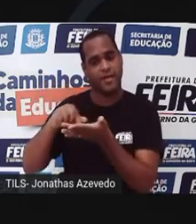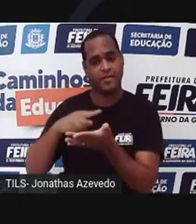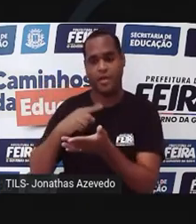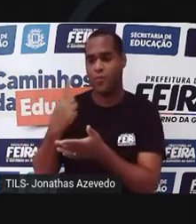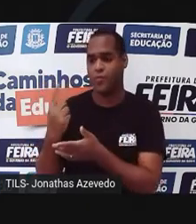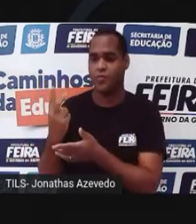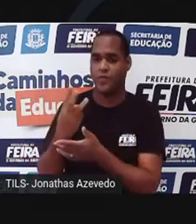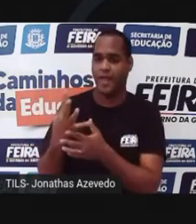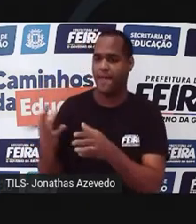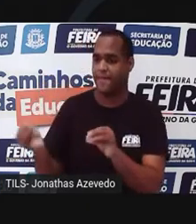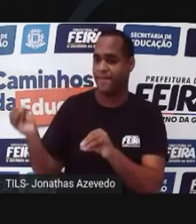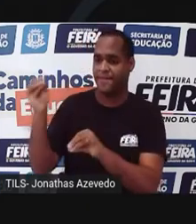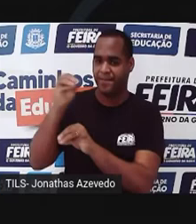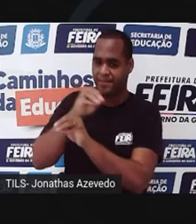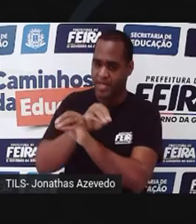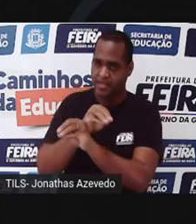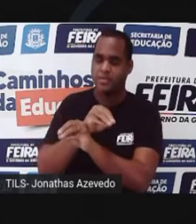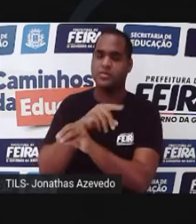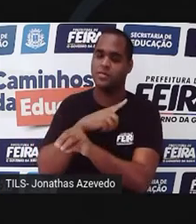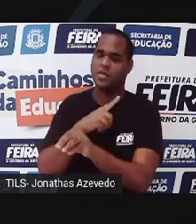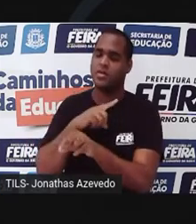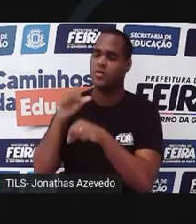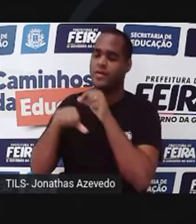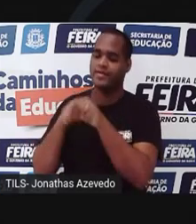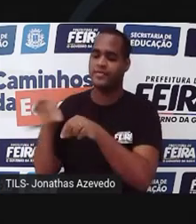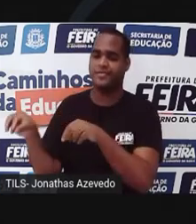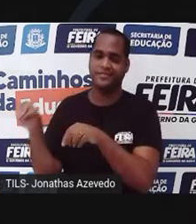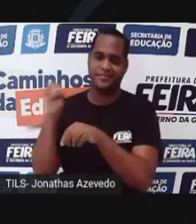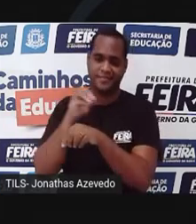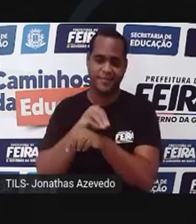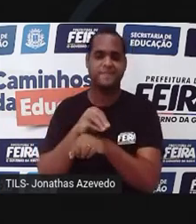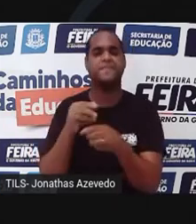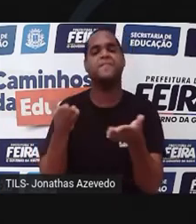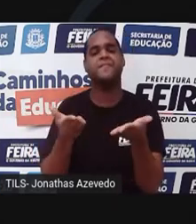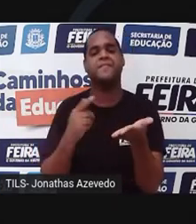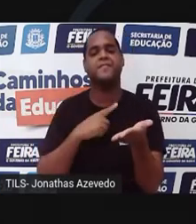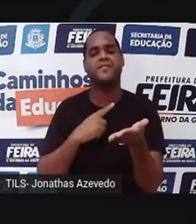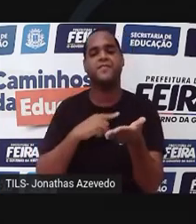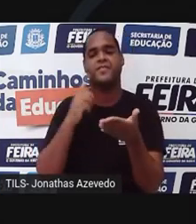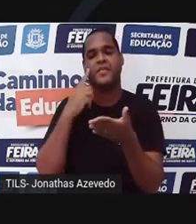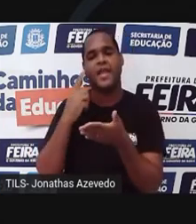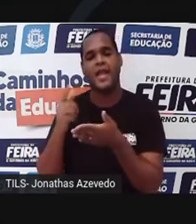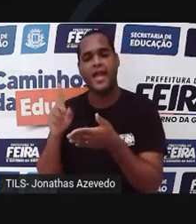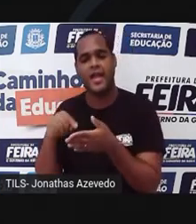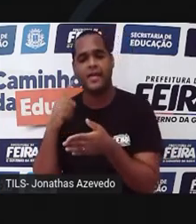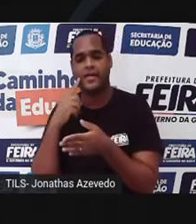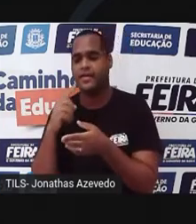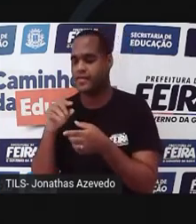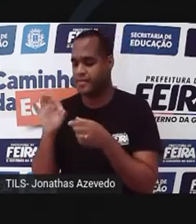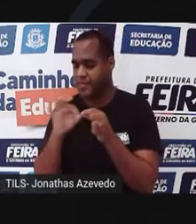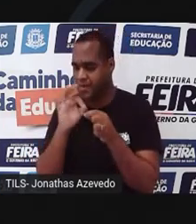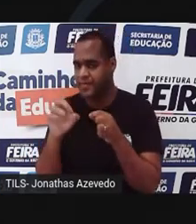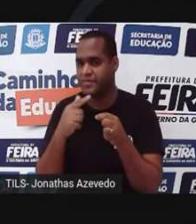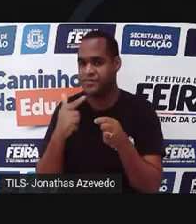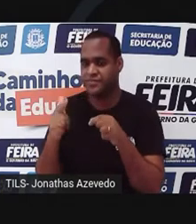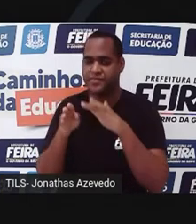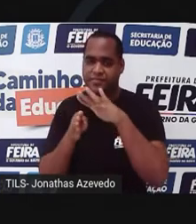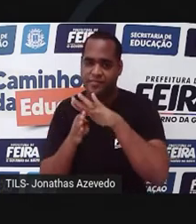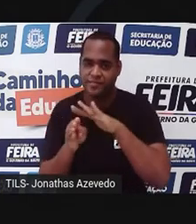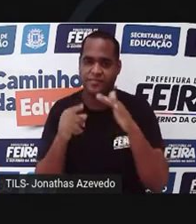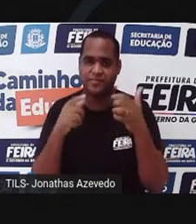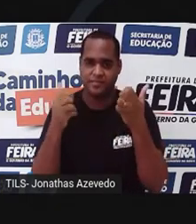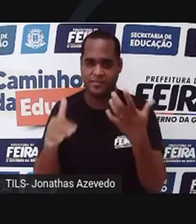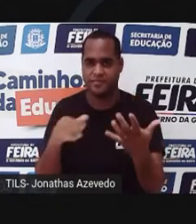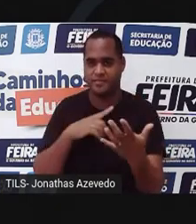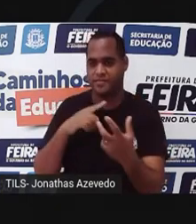ou mais genes transferidos artificialmente de outra espécie. Assim, se uma semente manipulada em laboratório não teve introdução de